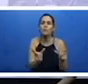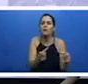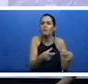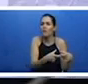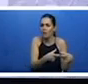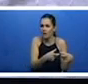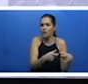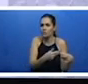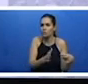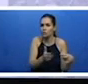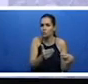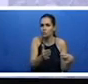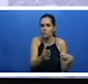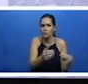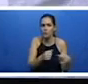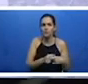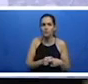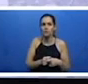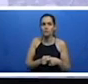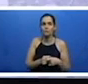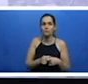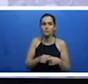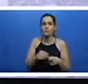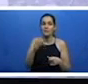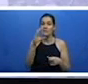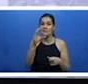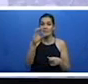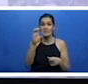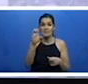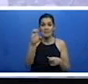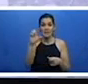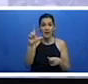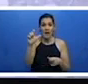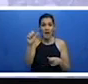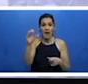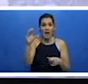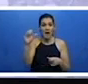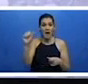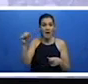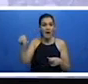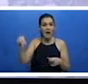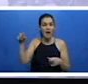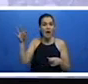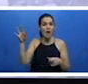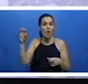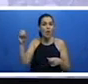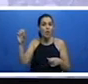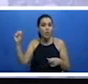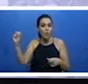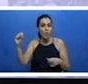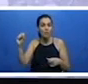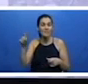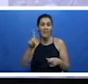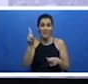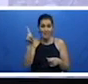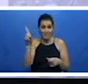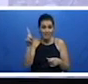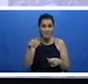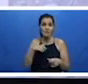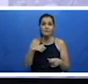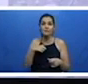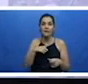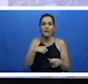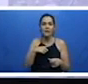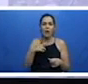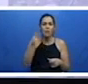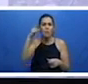Dentre exemplos, nós temos os selacanthus, que é um peixe, um fóssil vivo, um peixe com características pré-históricas. E possivelmente